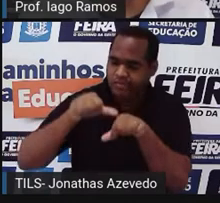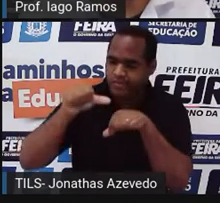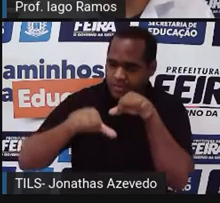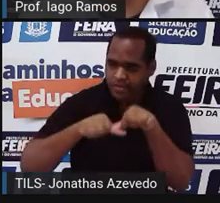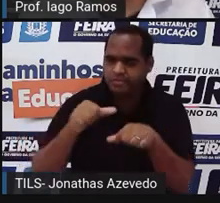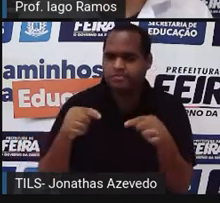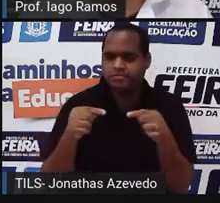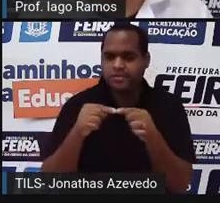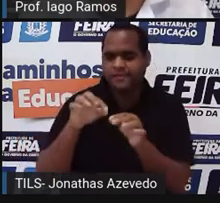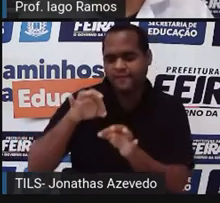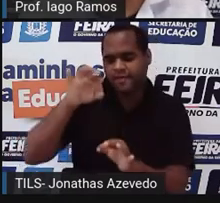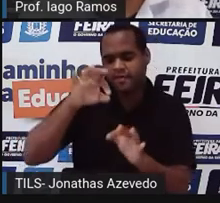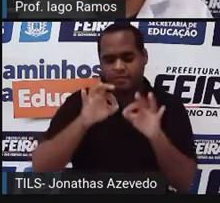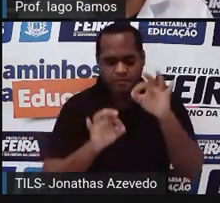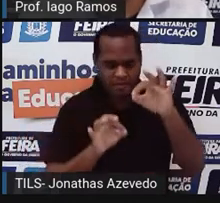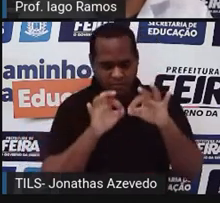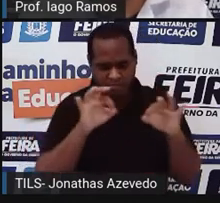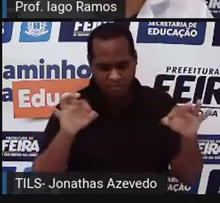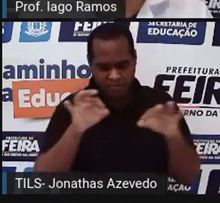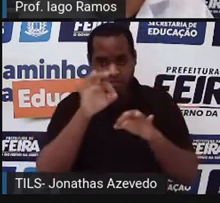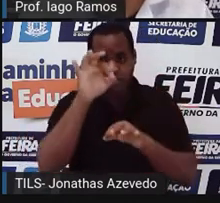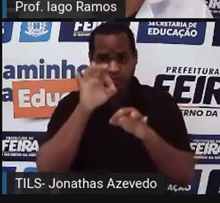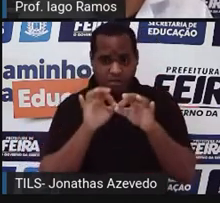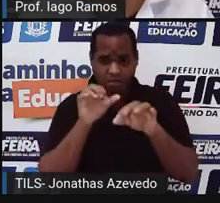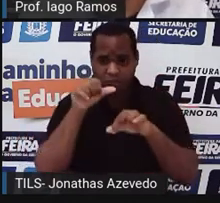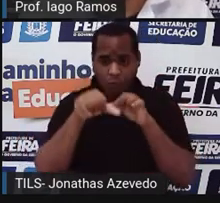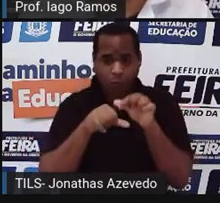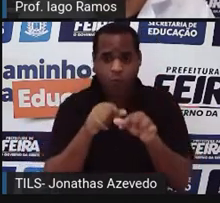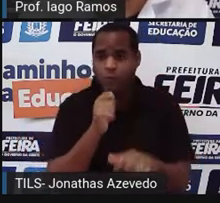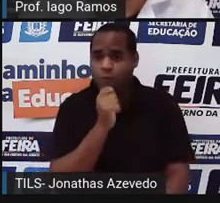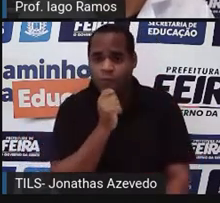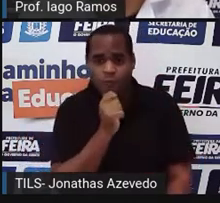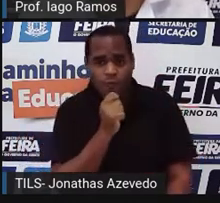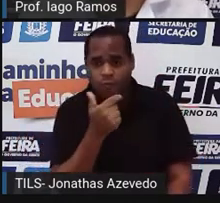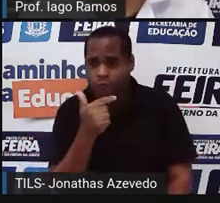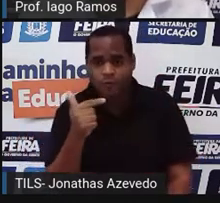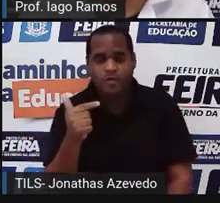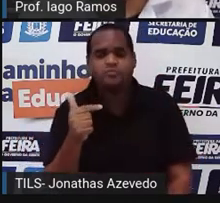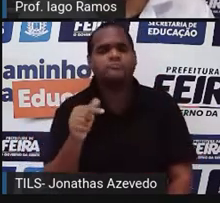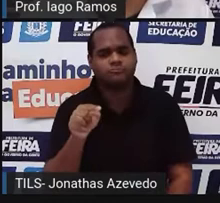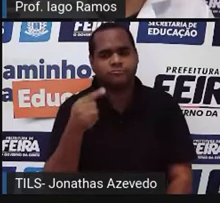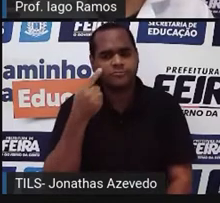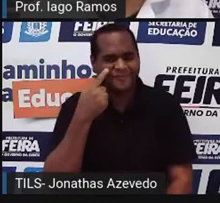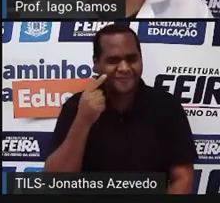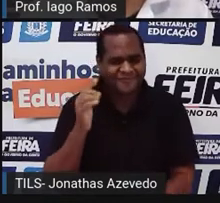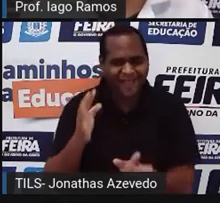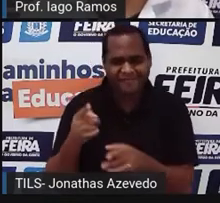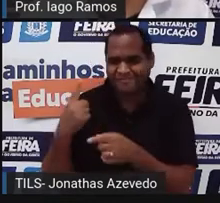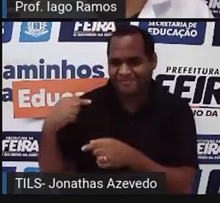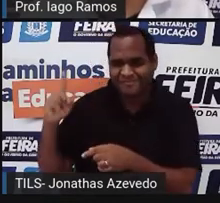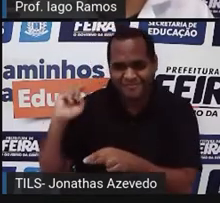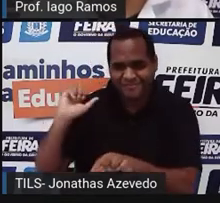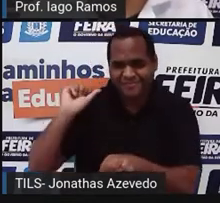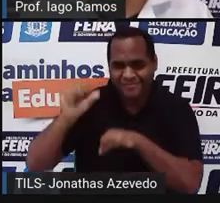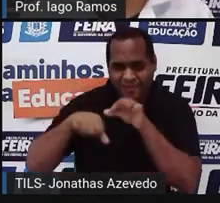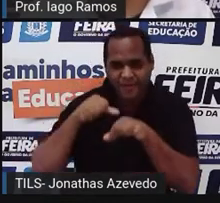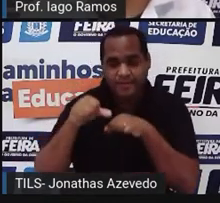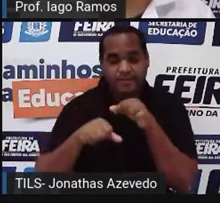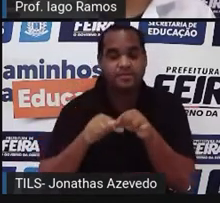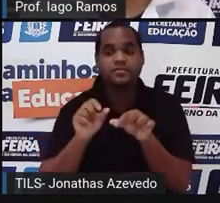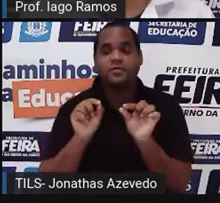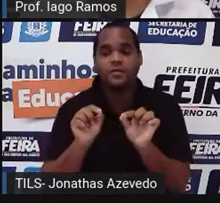das figuras não vão mudar, tá bom? E aí nós vimos uma transformação chamada